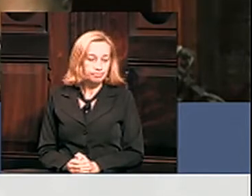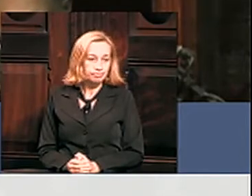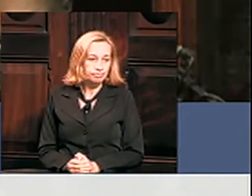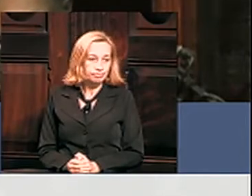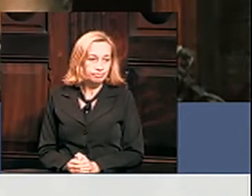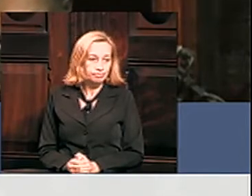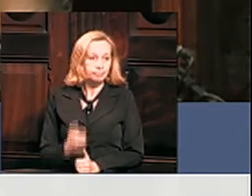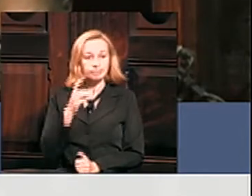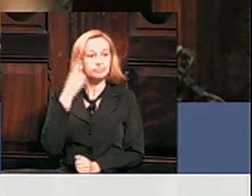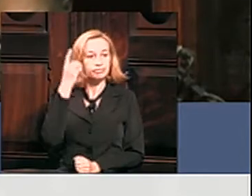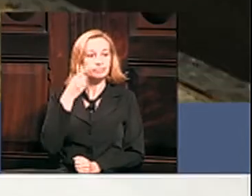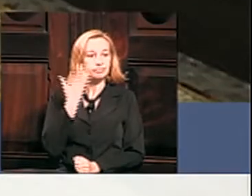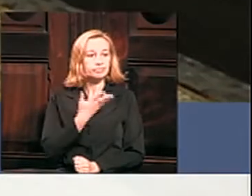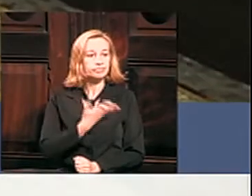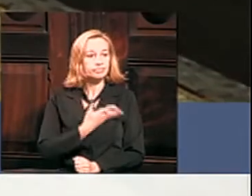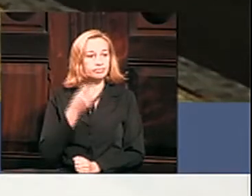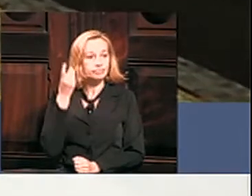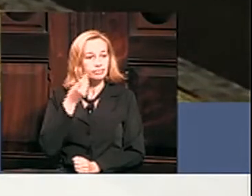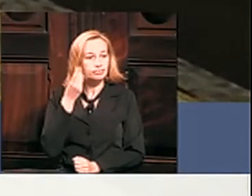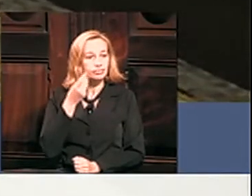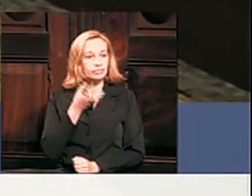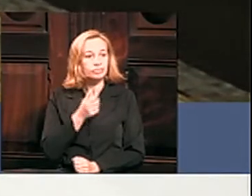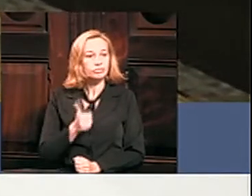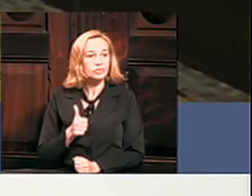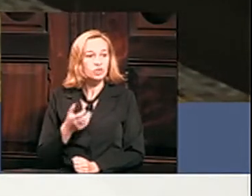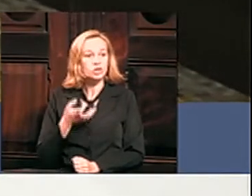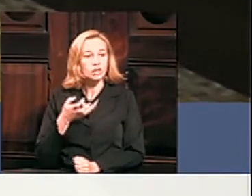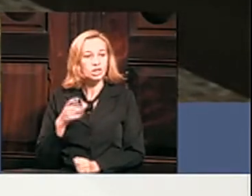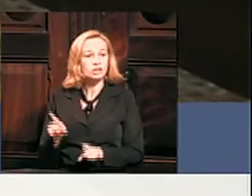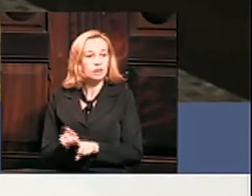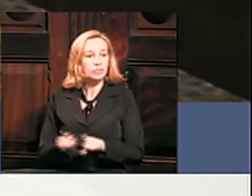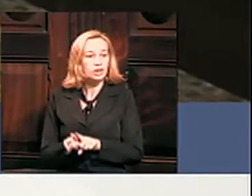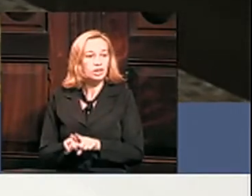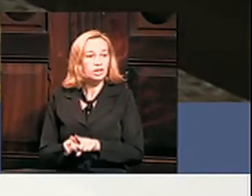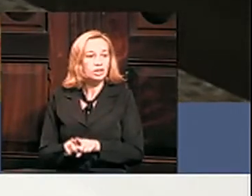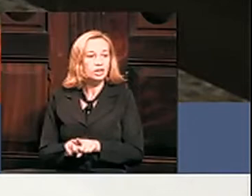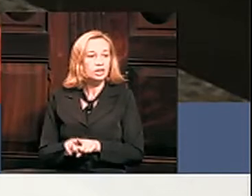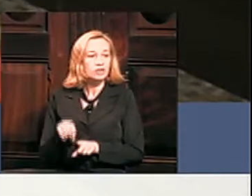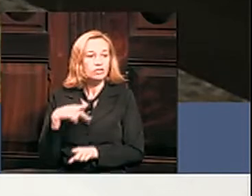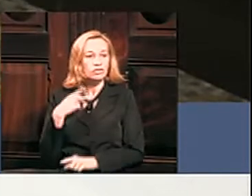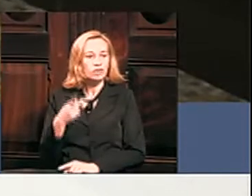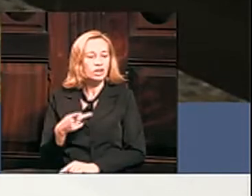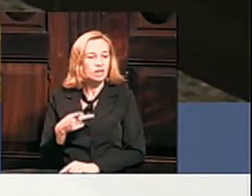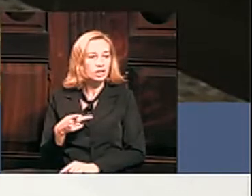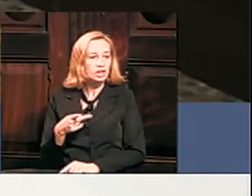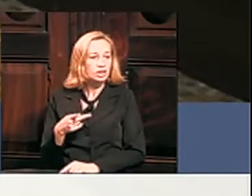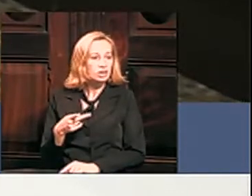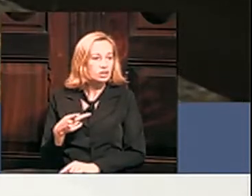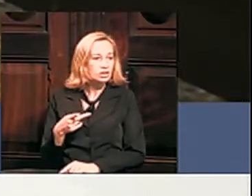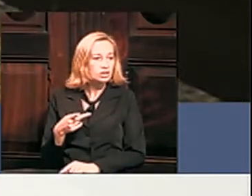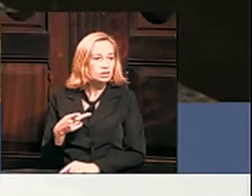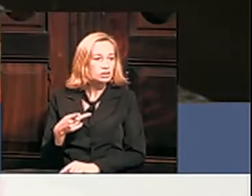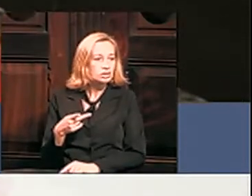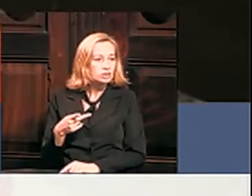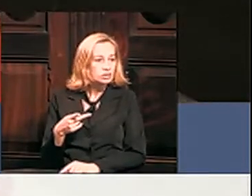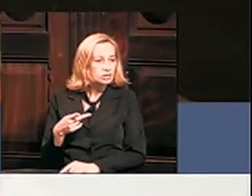Presidente, demais deputados, primeiro eu queria também me manifestar por